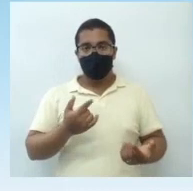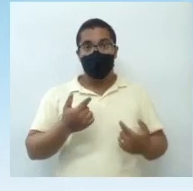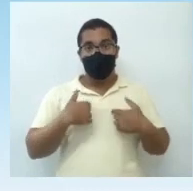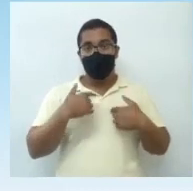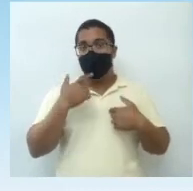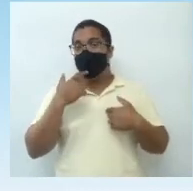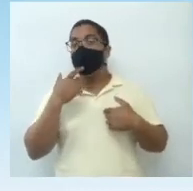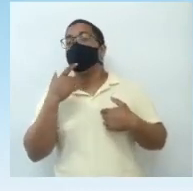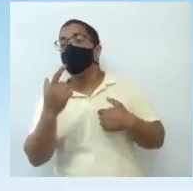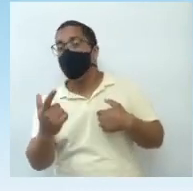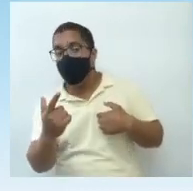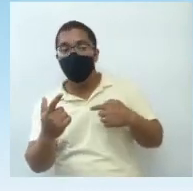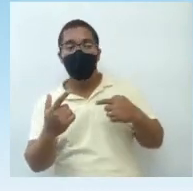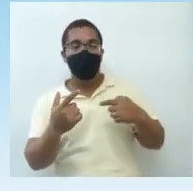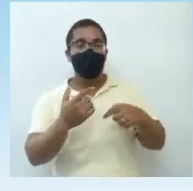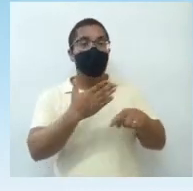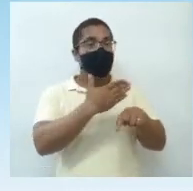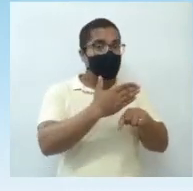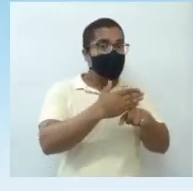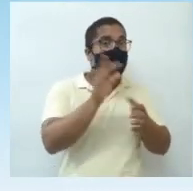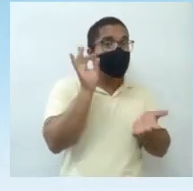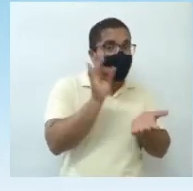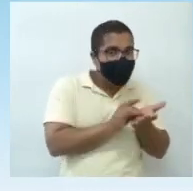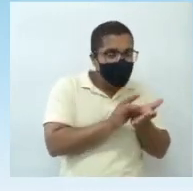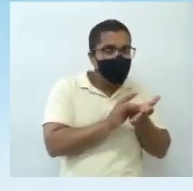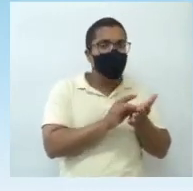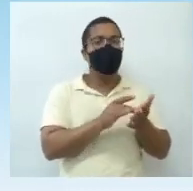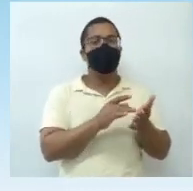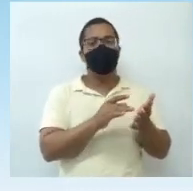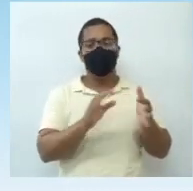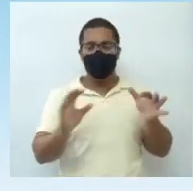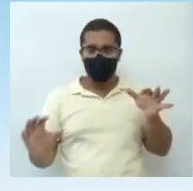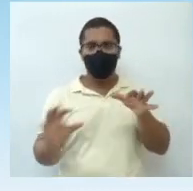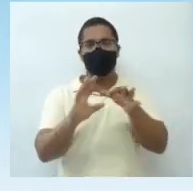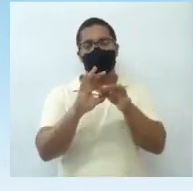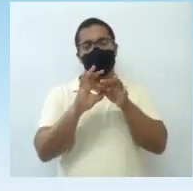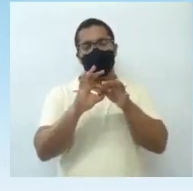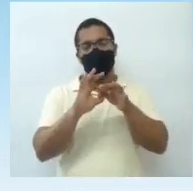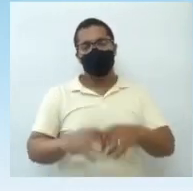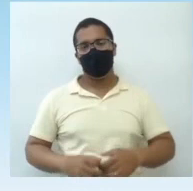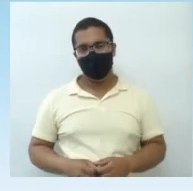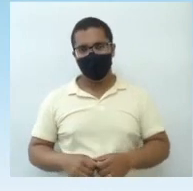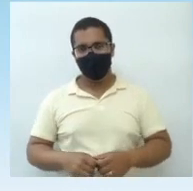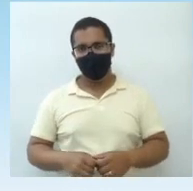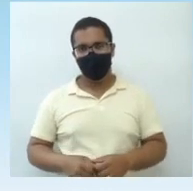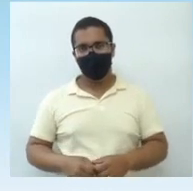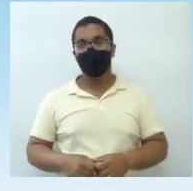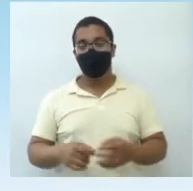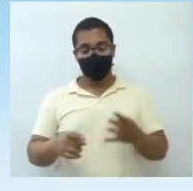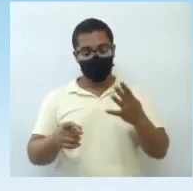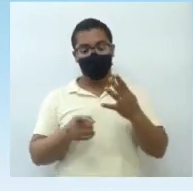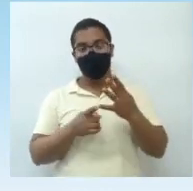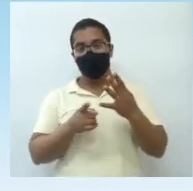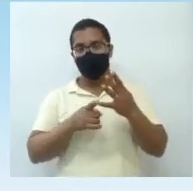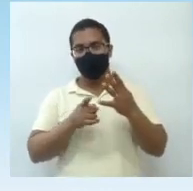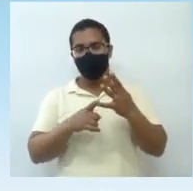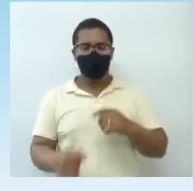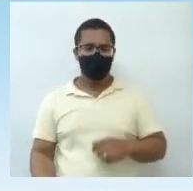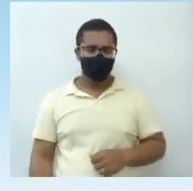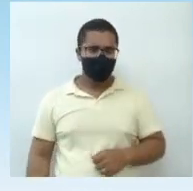e um quarto. Que nós encontramos na teoria desenvolvida pelo nosso amigo é o